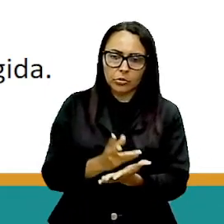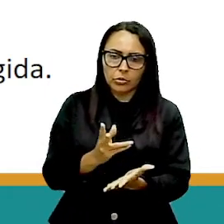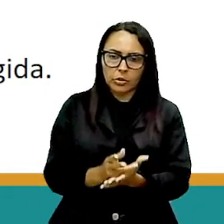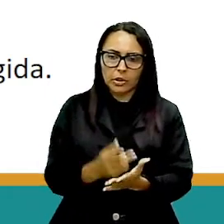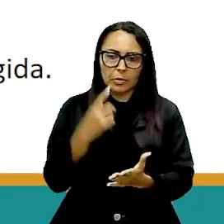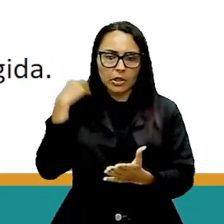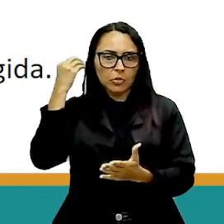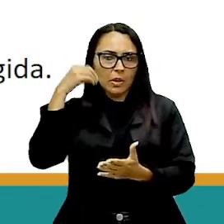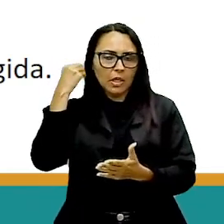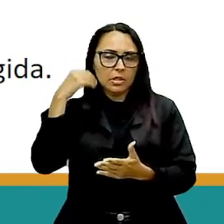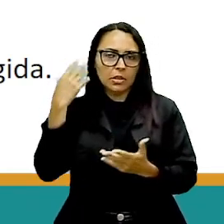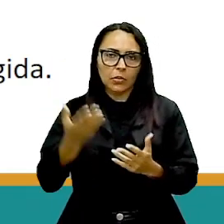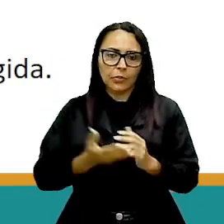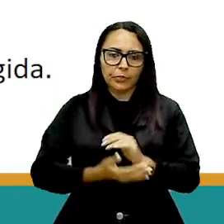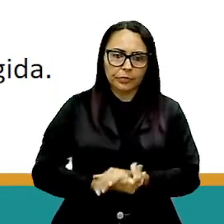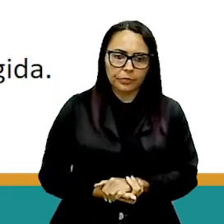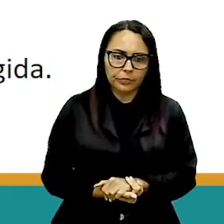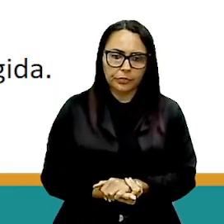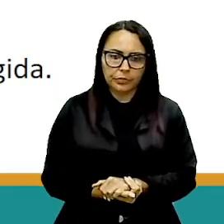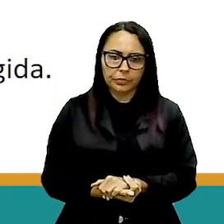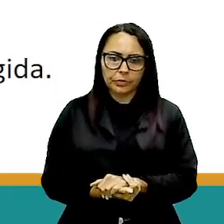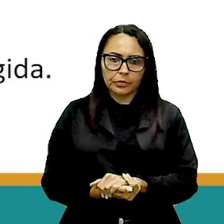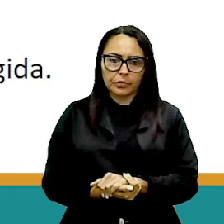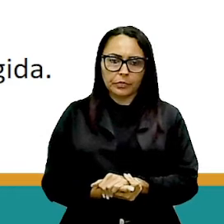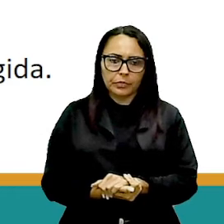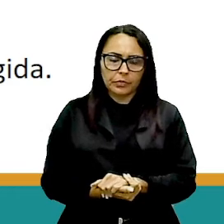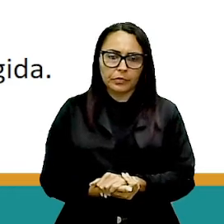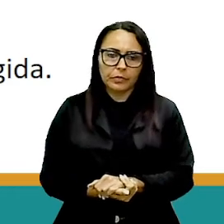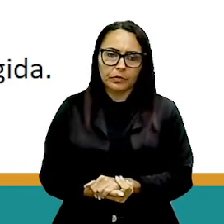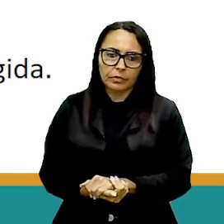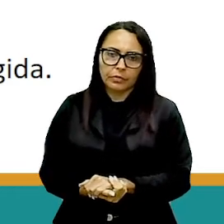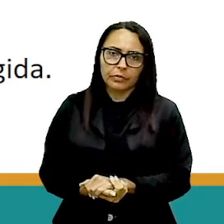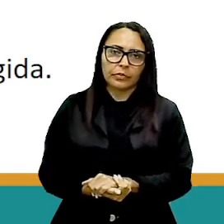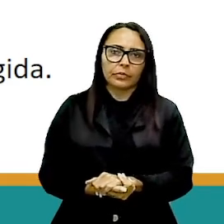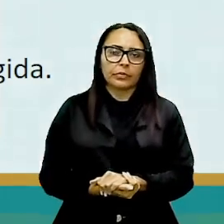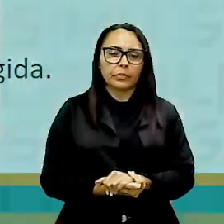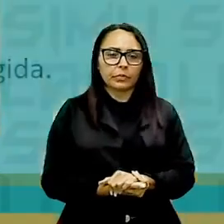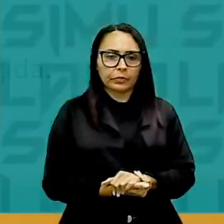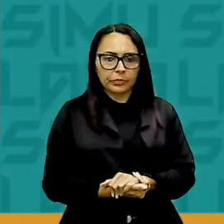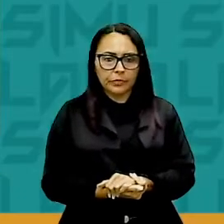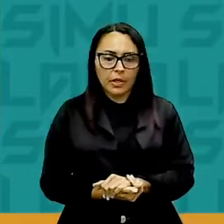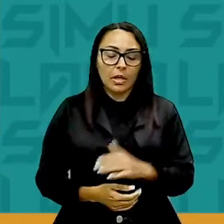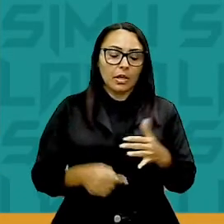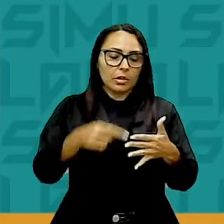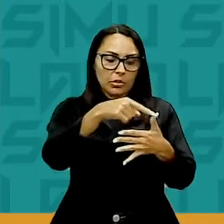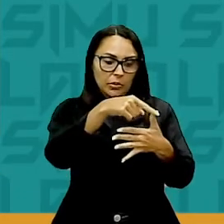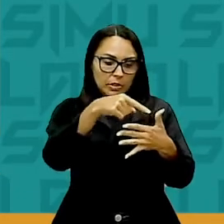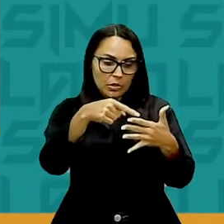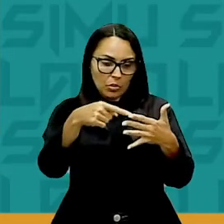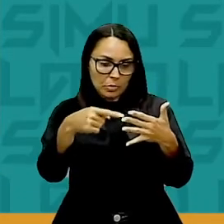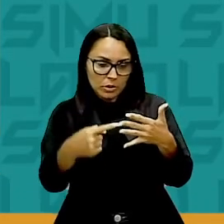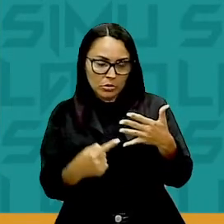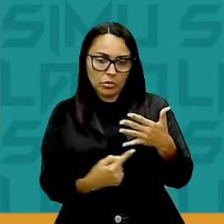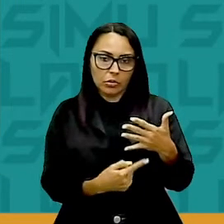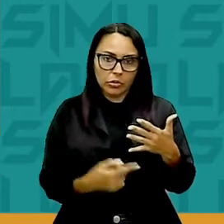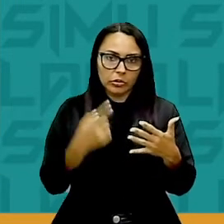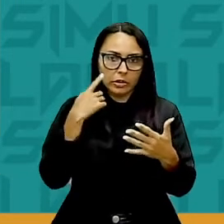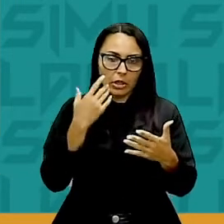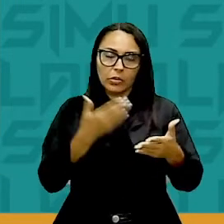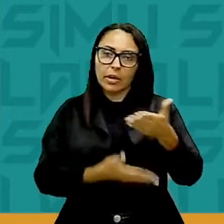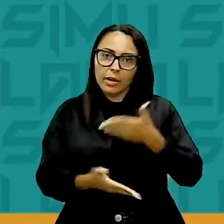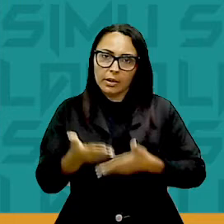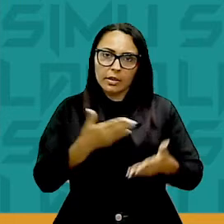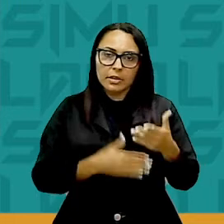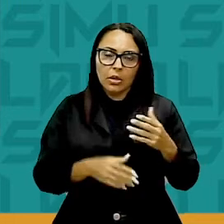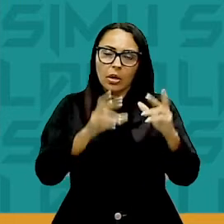por experimentação dirigida. Ok, muito bem. São as 5 opções que nos deram em relação